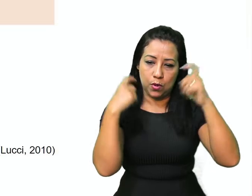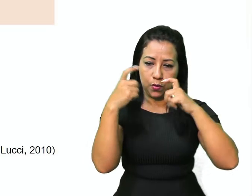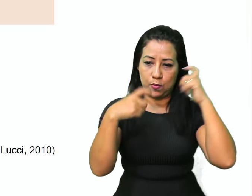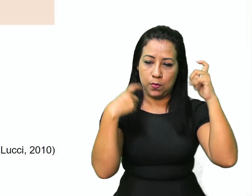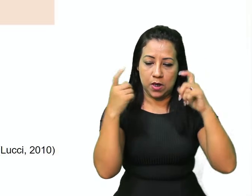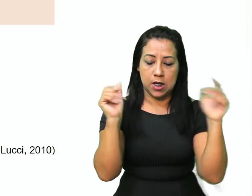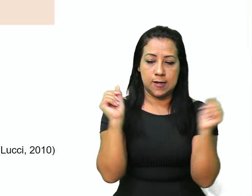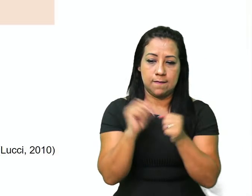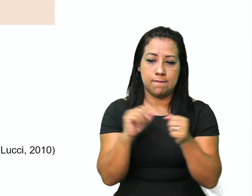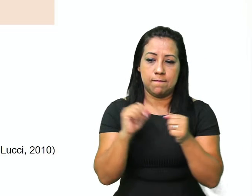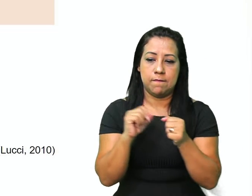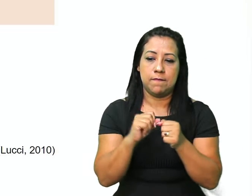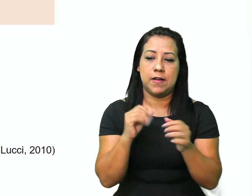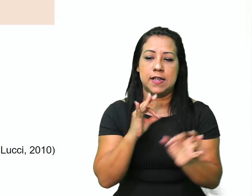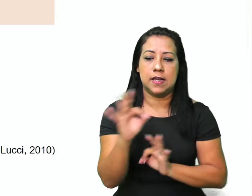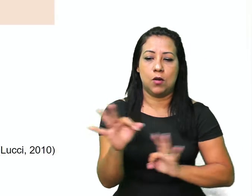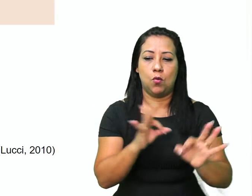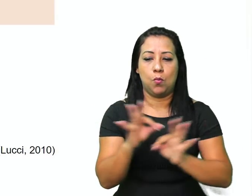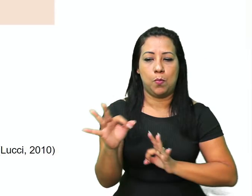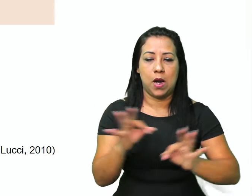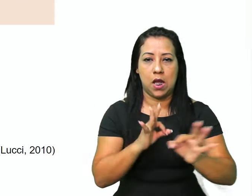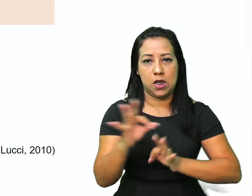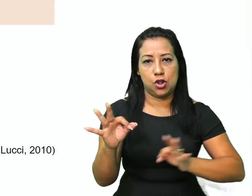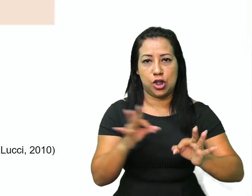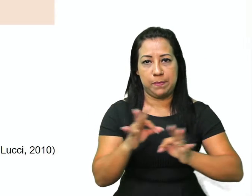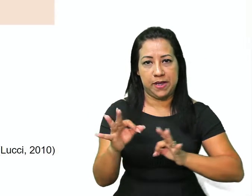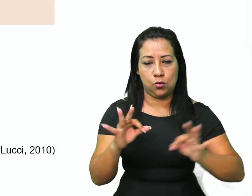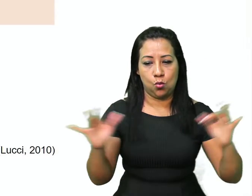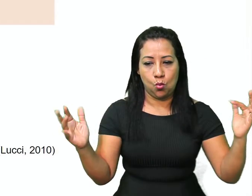um planejamento urbano.